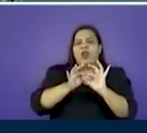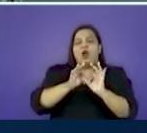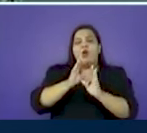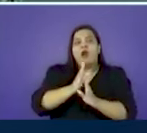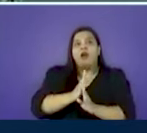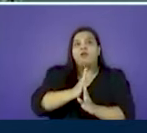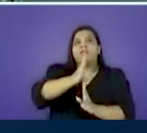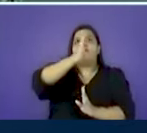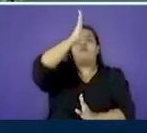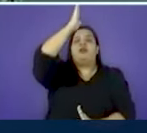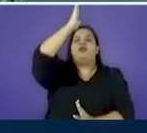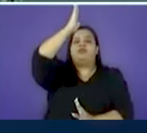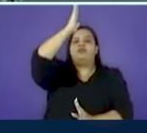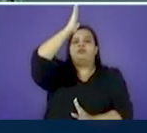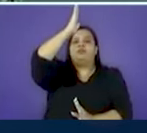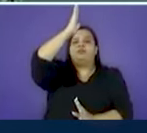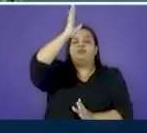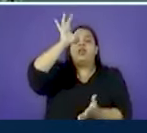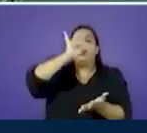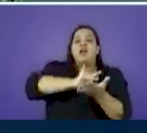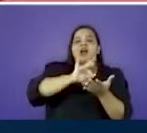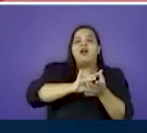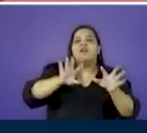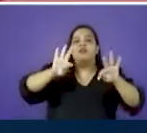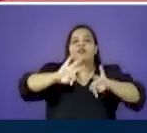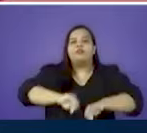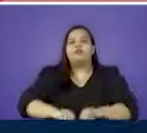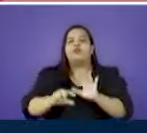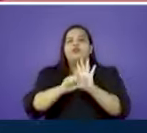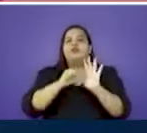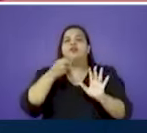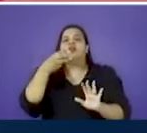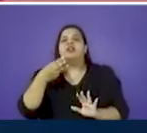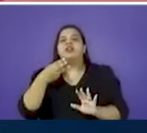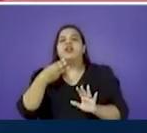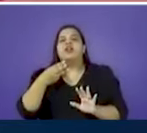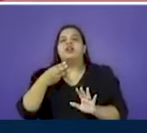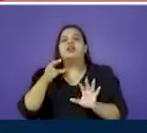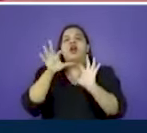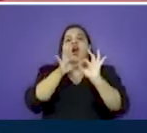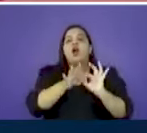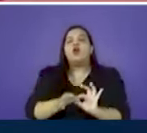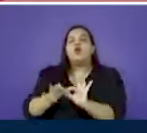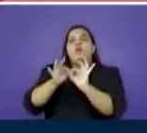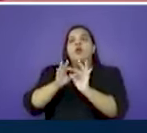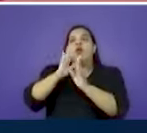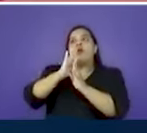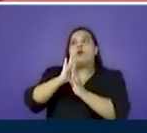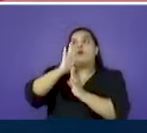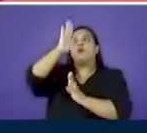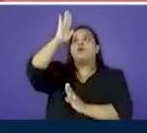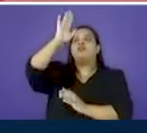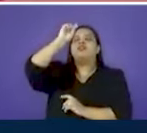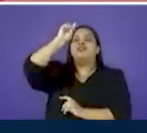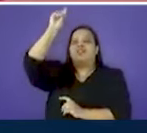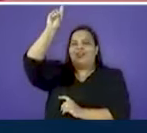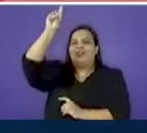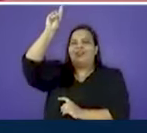isso que ele afirma no final do verso 3. A nossa comunhão é com o Pai, mas